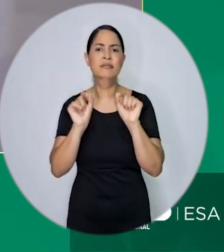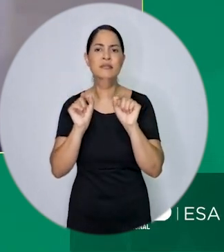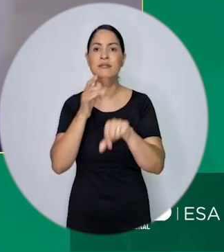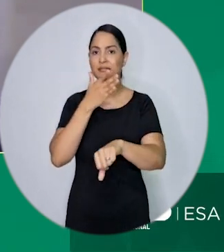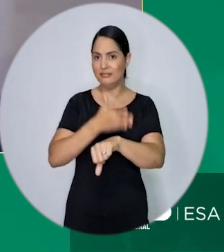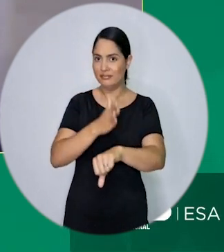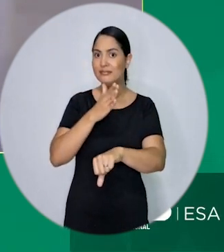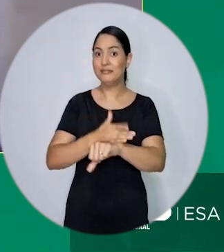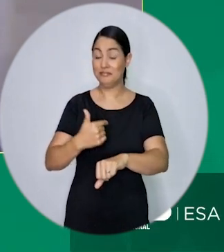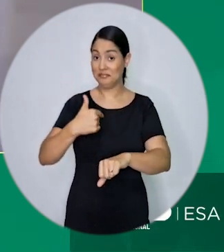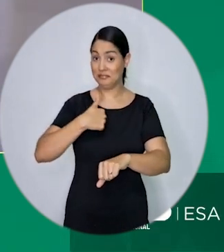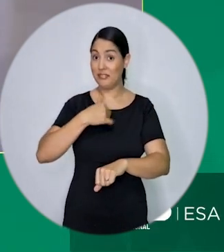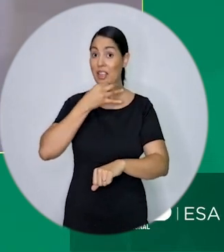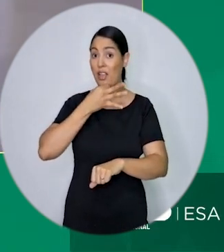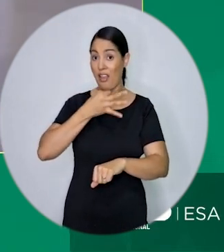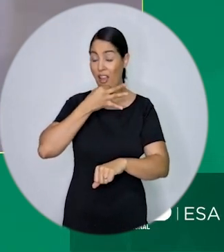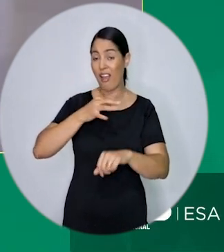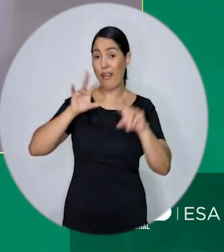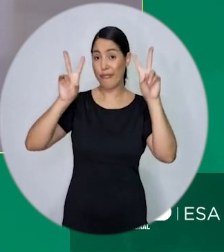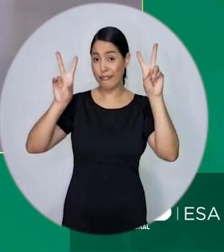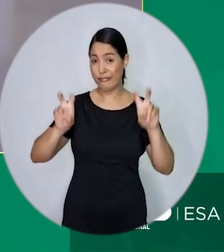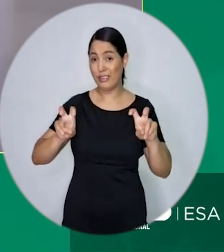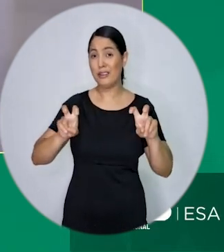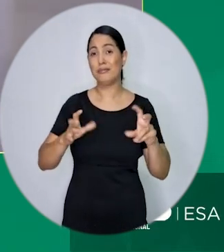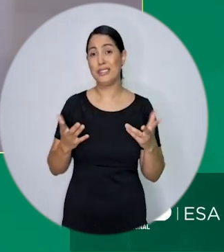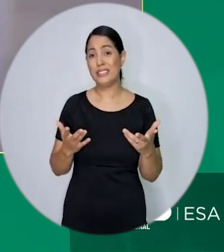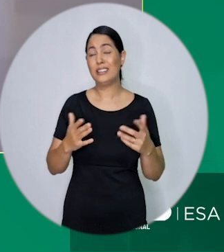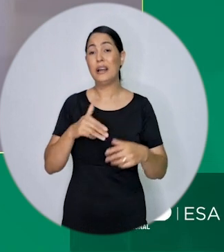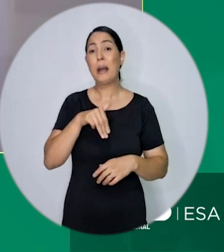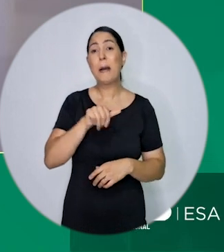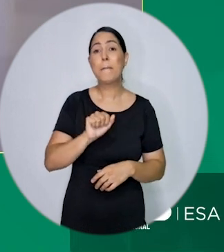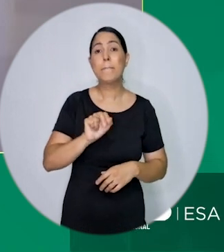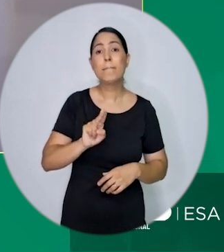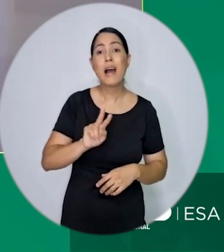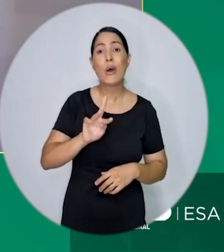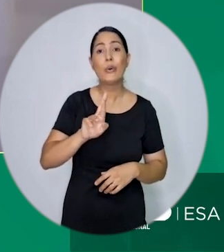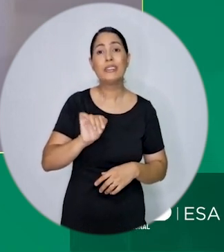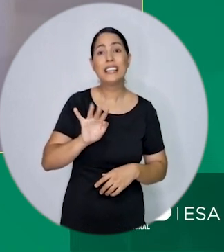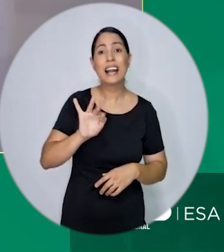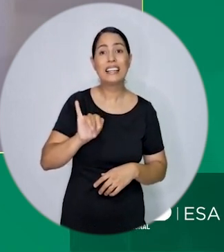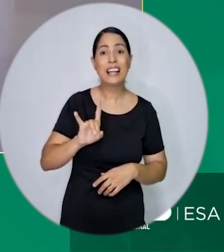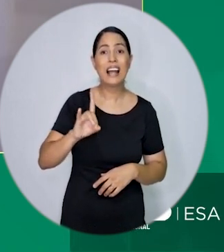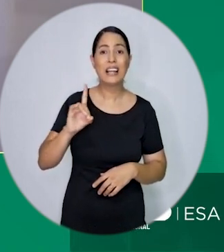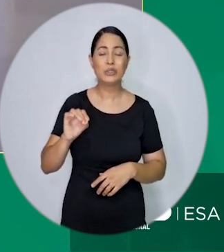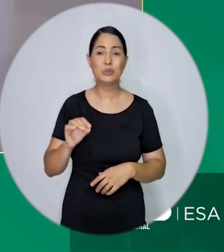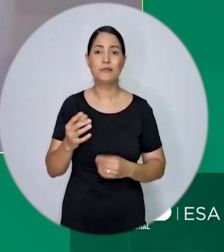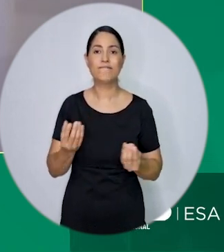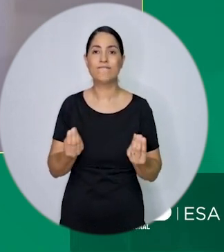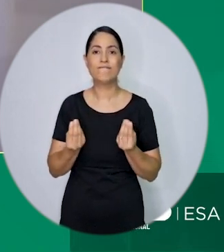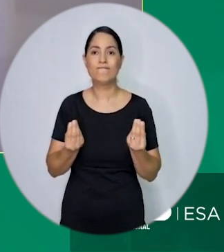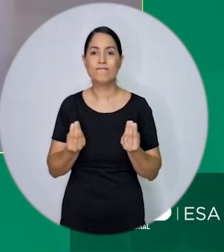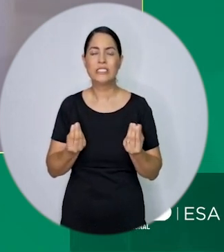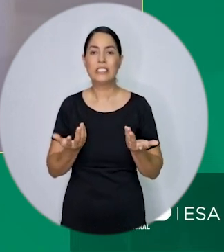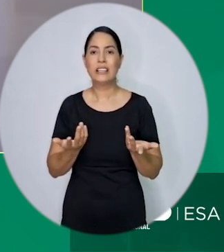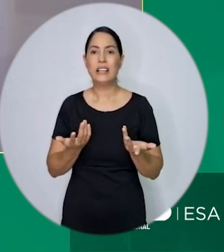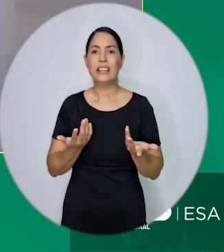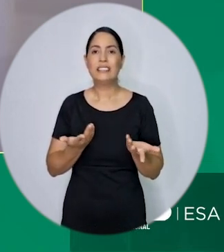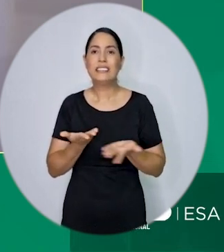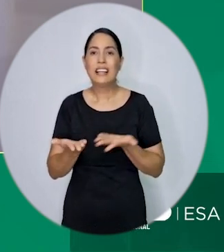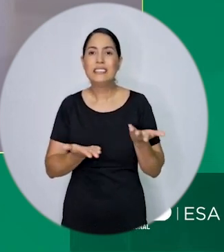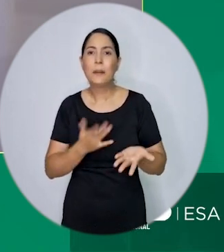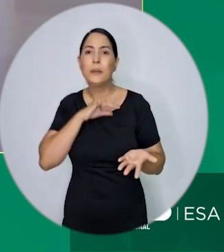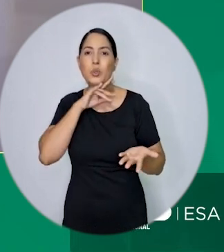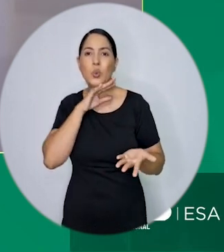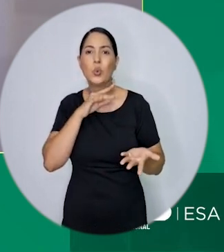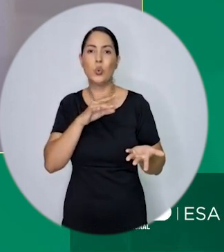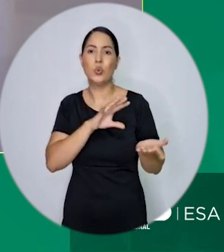na prática eu acho um tema maltratado. Eu acho um tema maltratado por setores insistentes